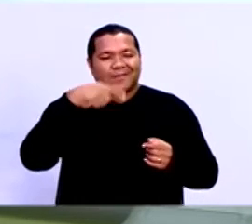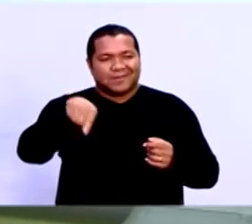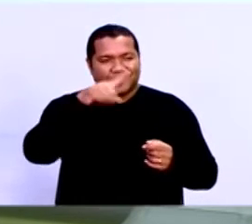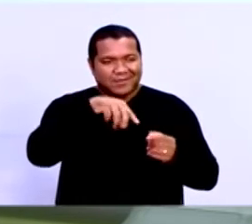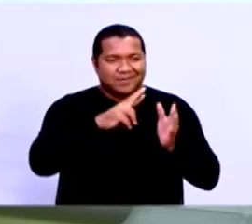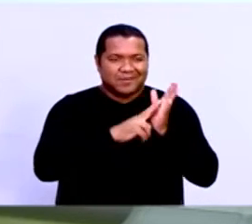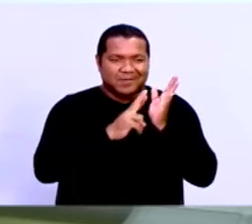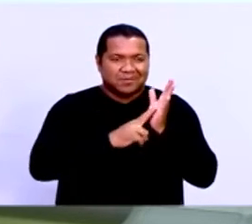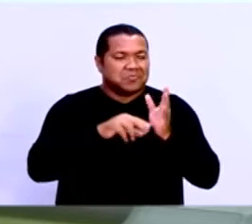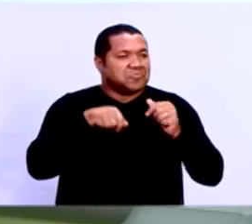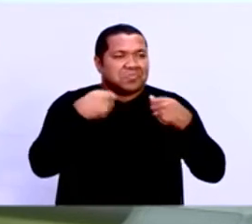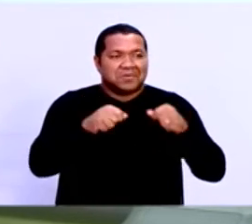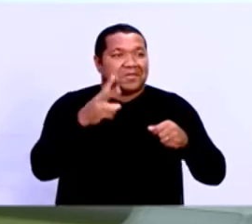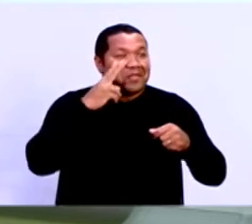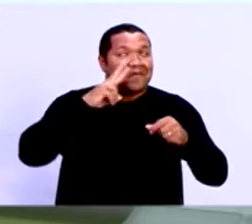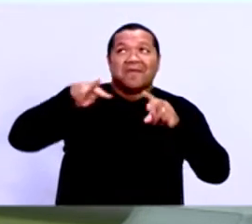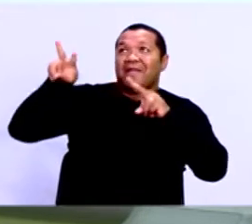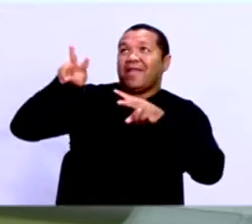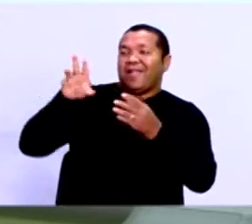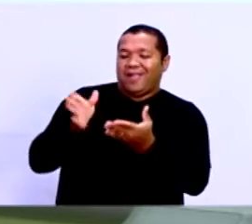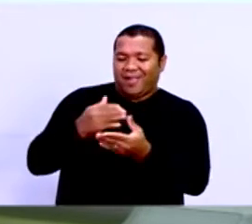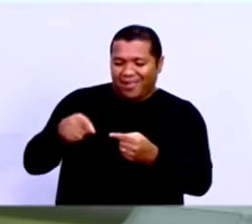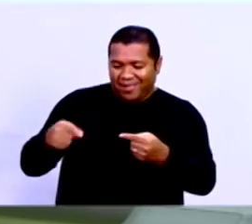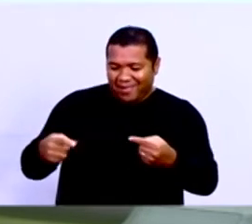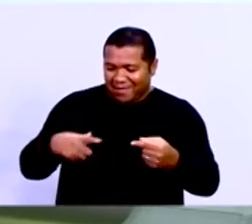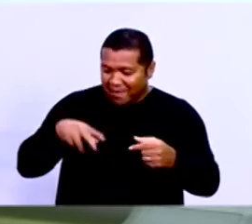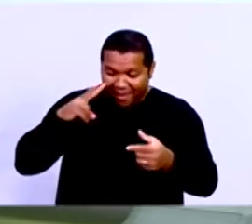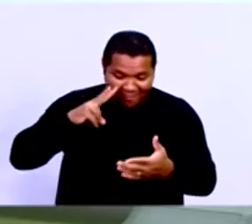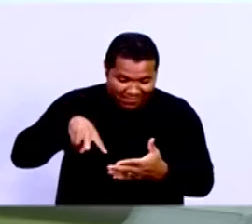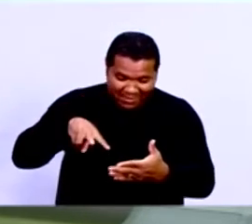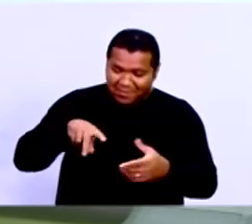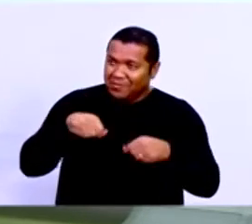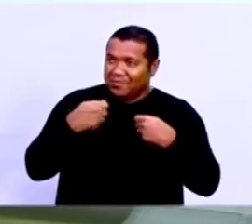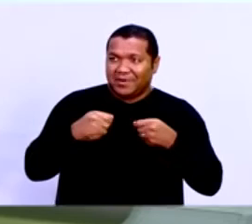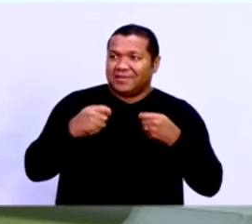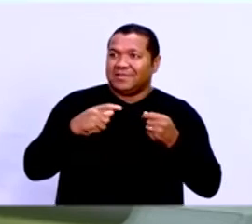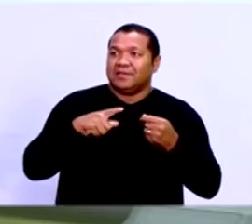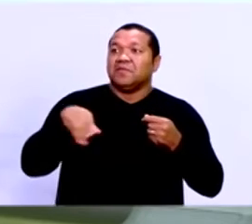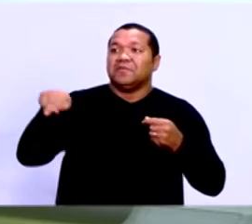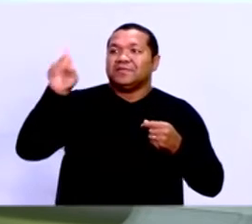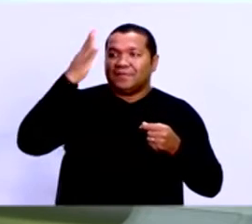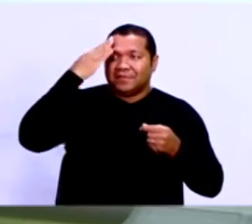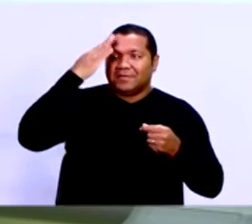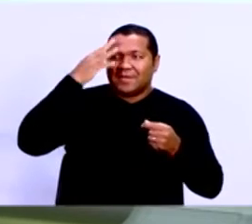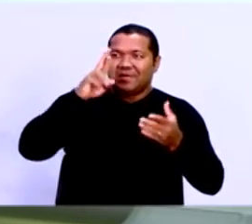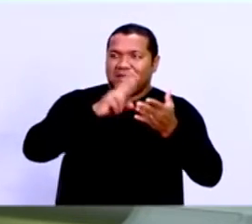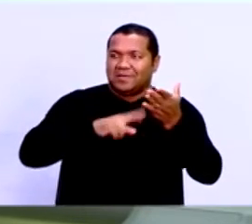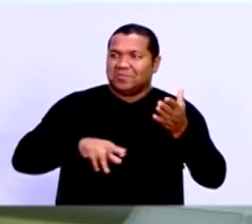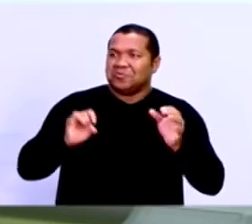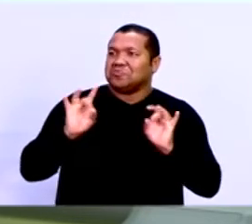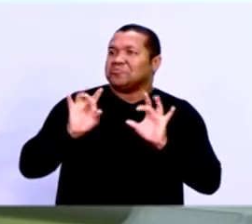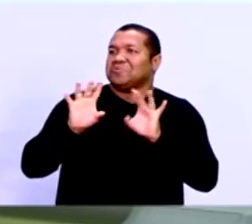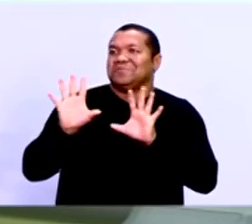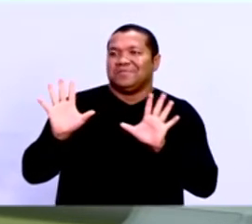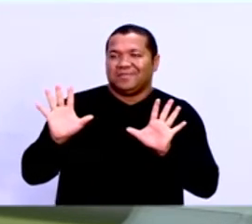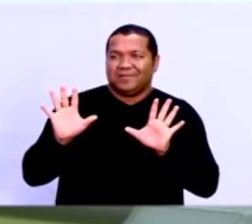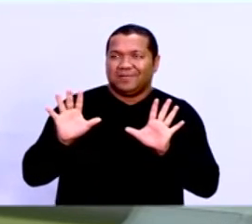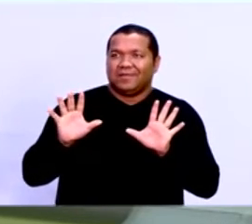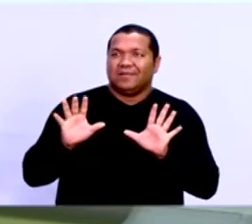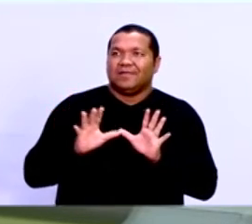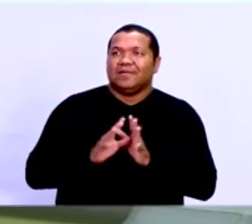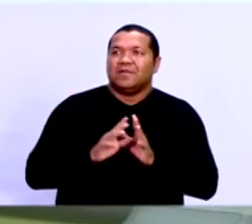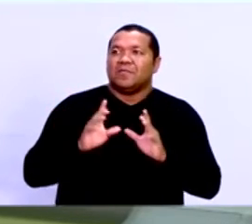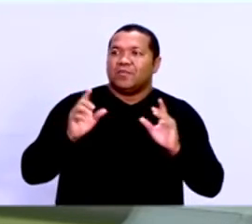sem olhar no material e pessoal não vai olhar eu tenho certeza que vocês vão conseguir aplicar e o que a gente